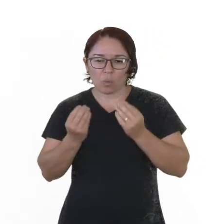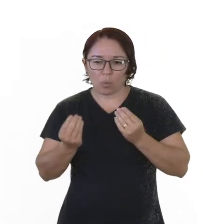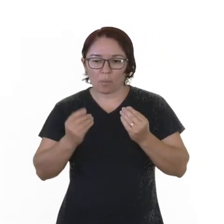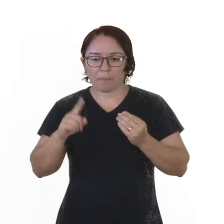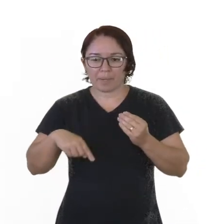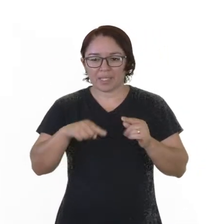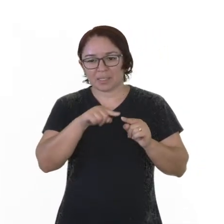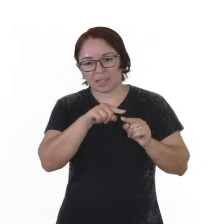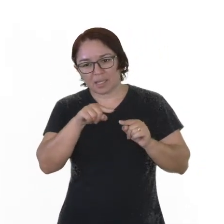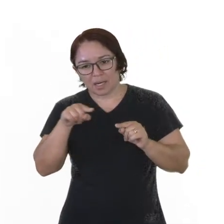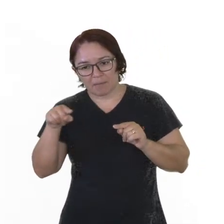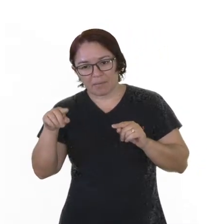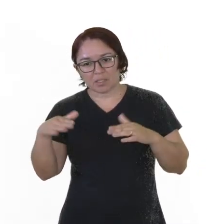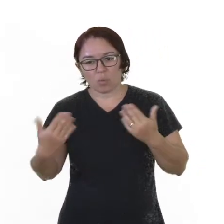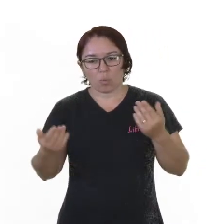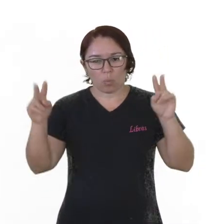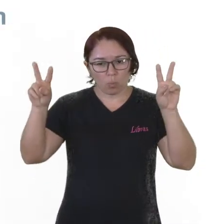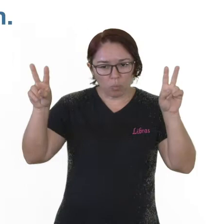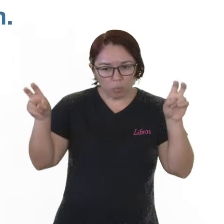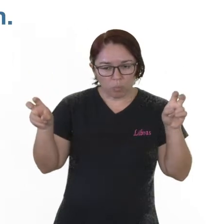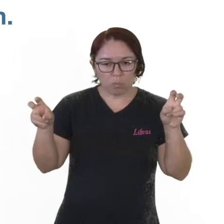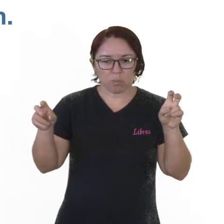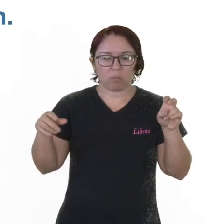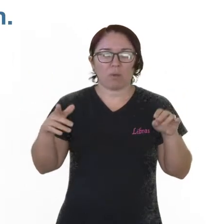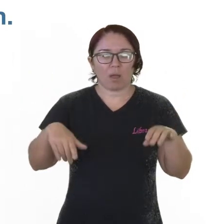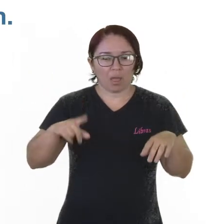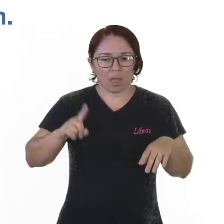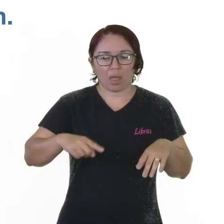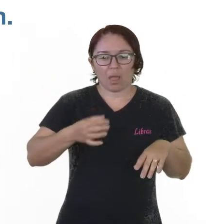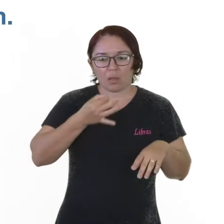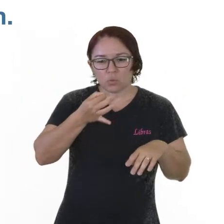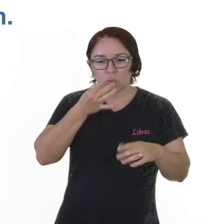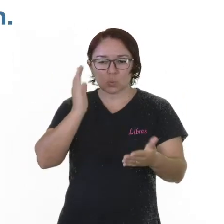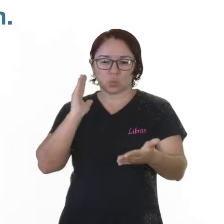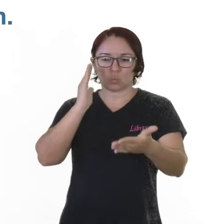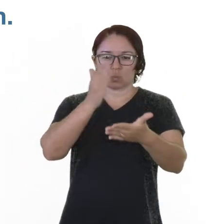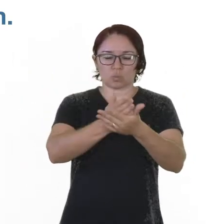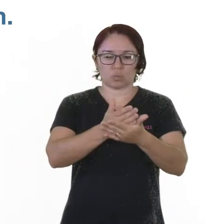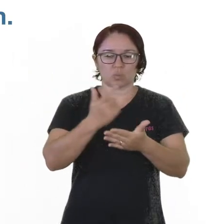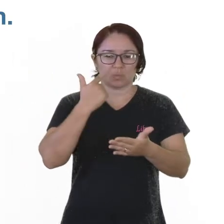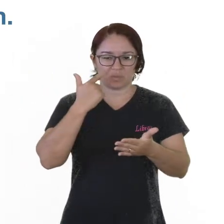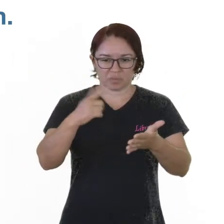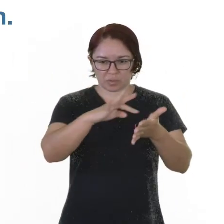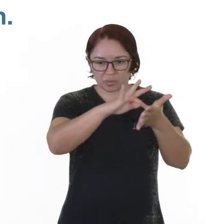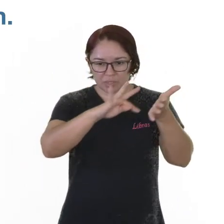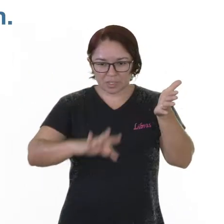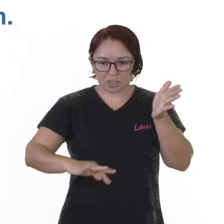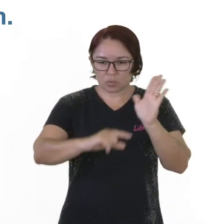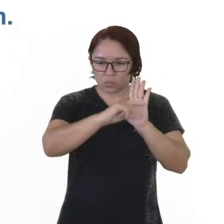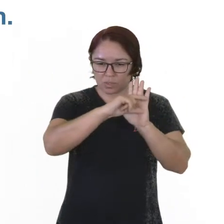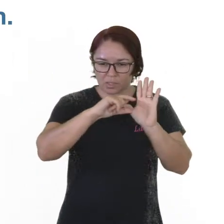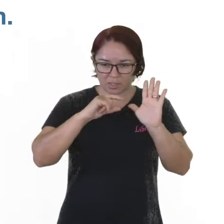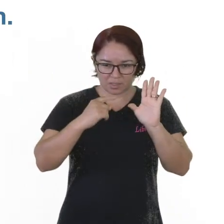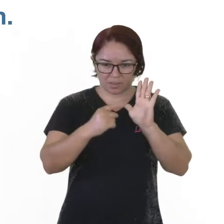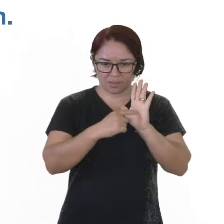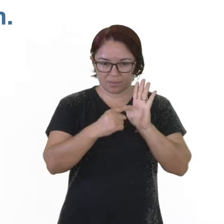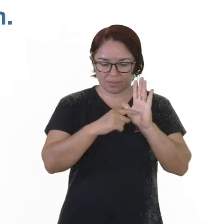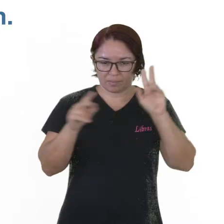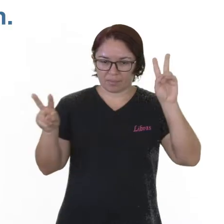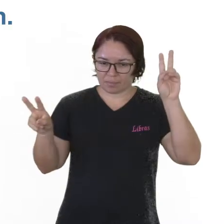é chamado de discurso direto. Observe um trecho da crônica lida.